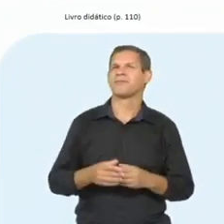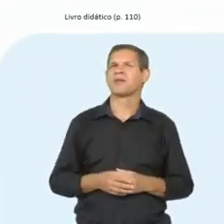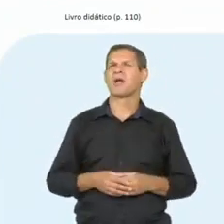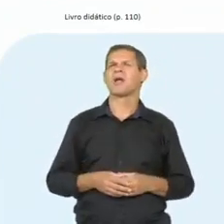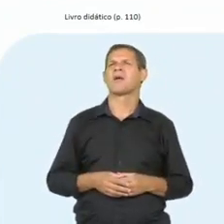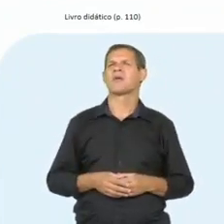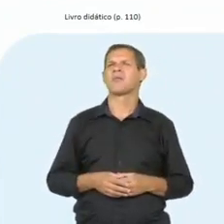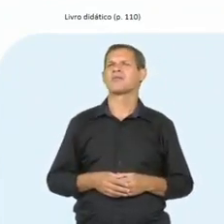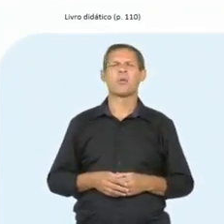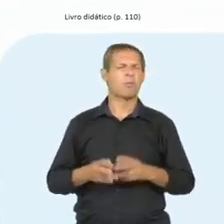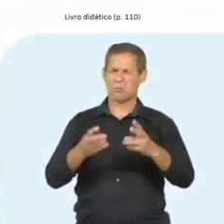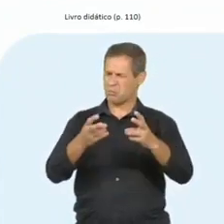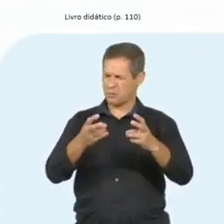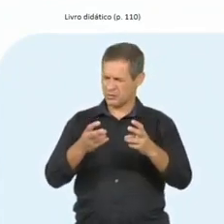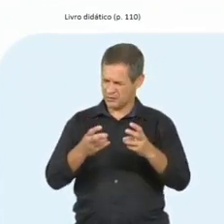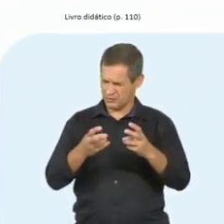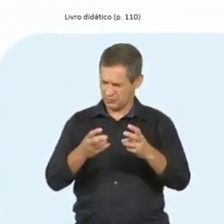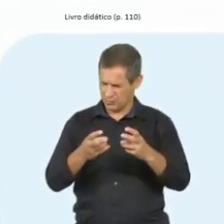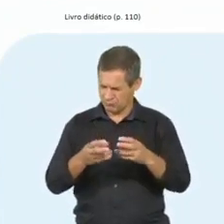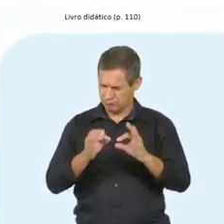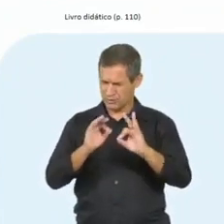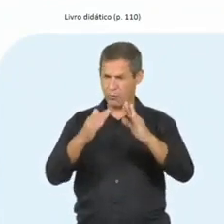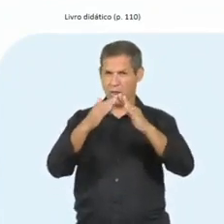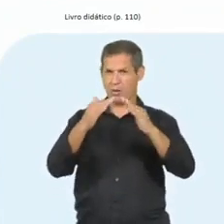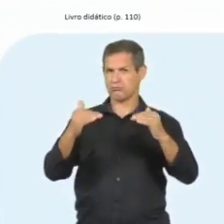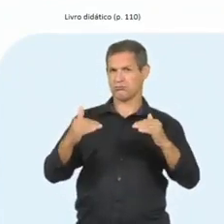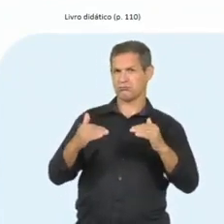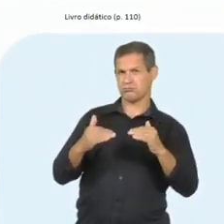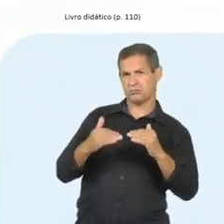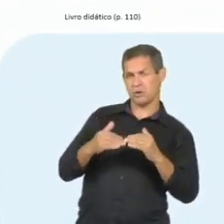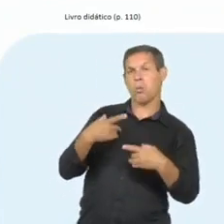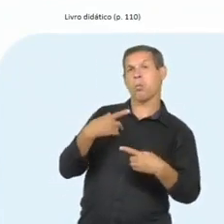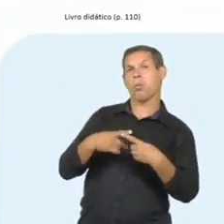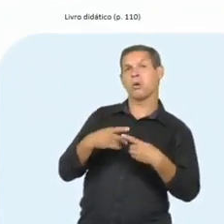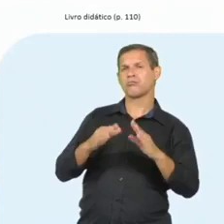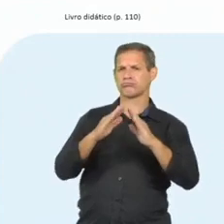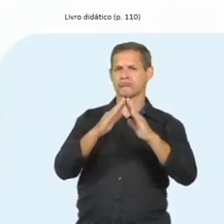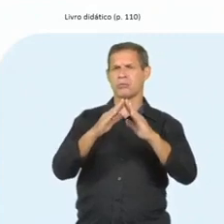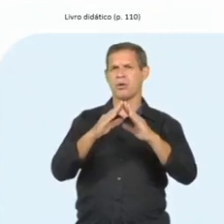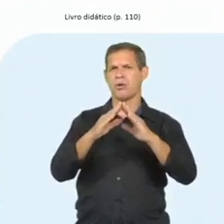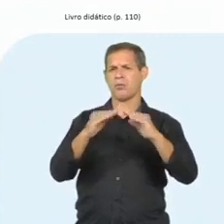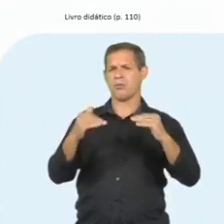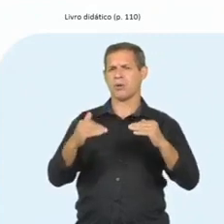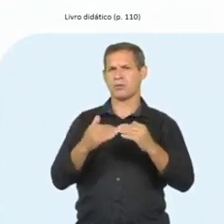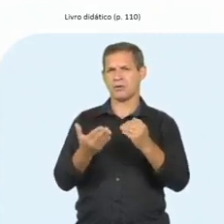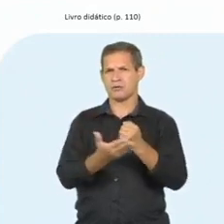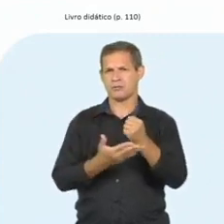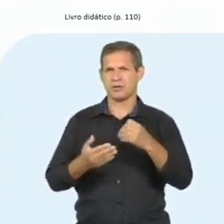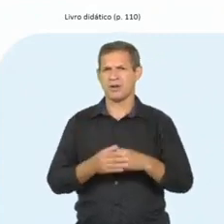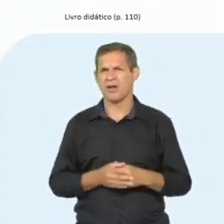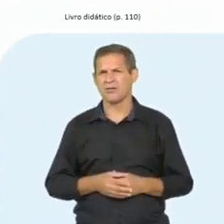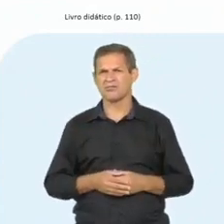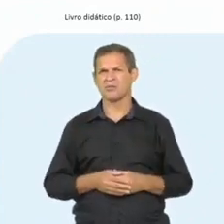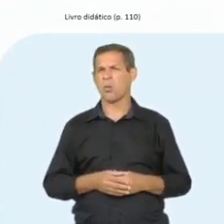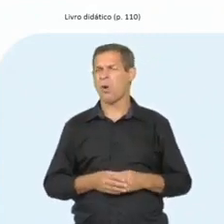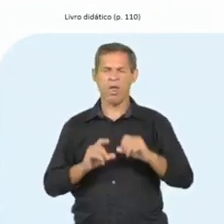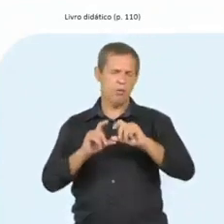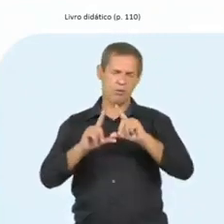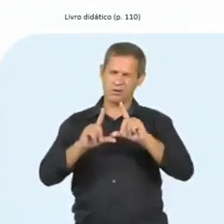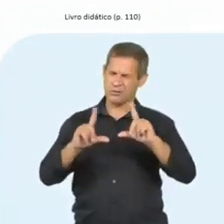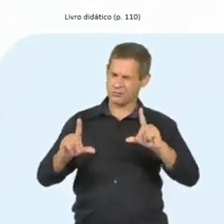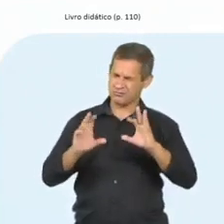quase que não é mais a forma perfeita de uma pirâmide, né? Por quê? A base, ela já não é tão